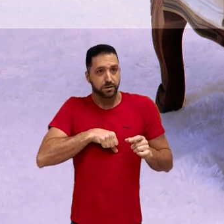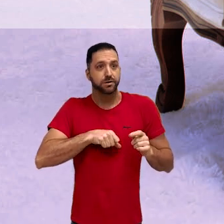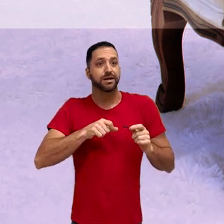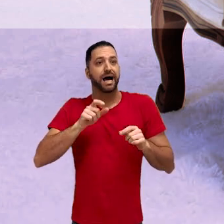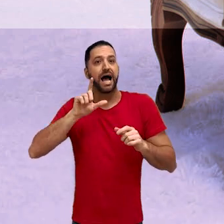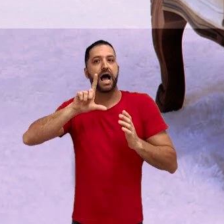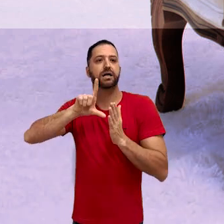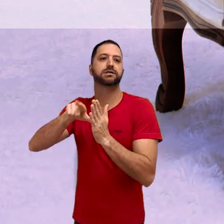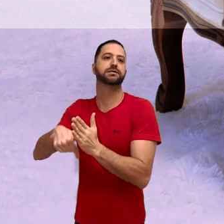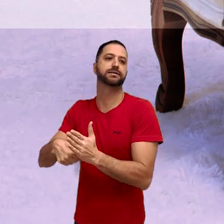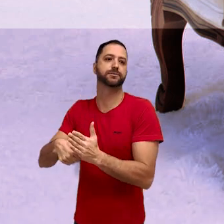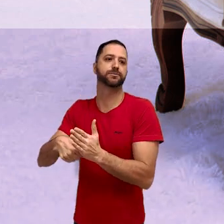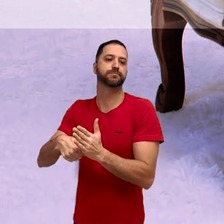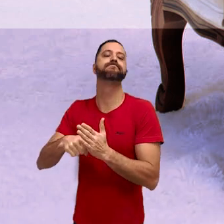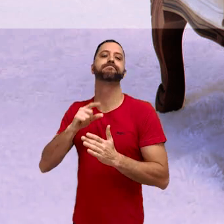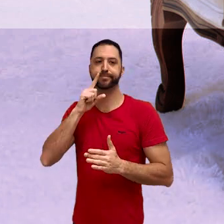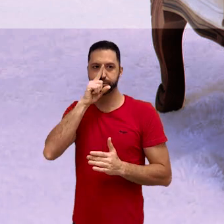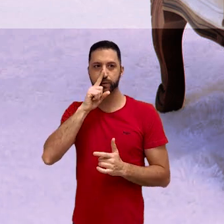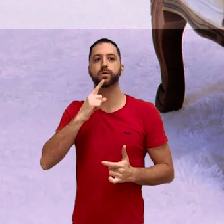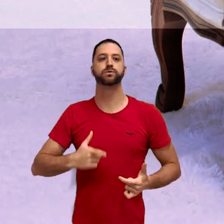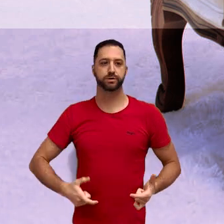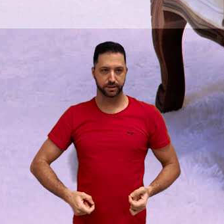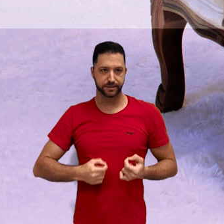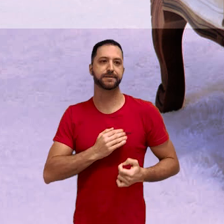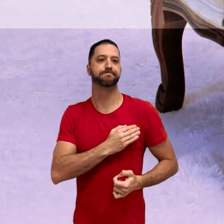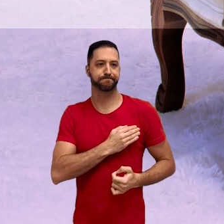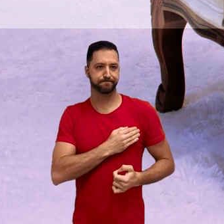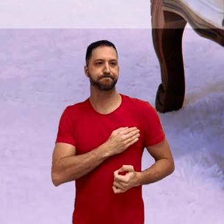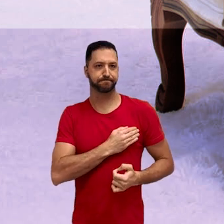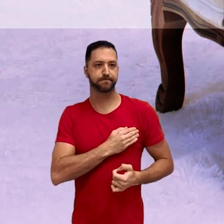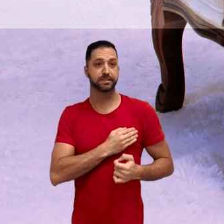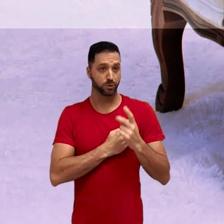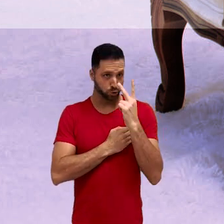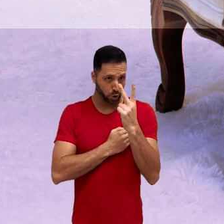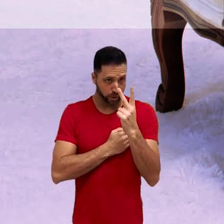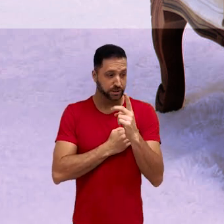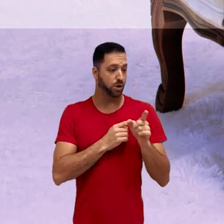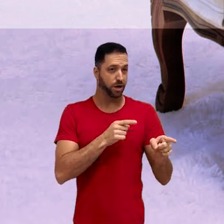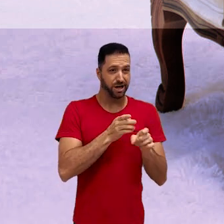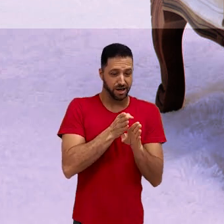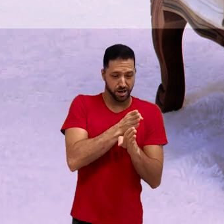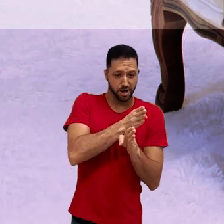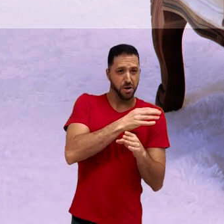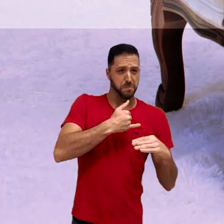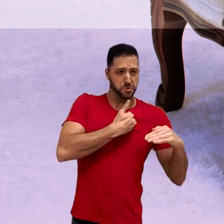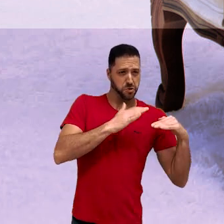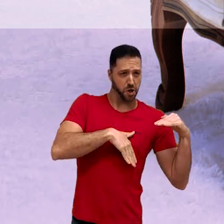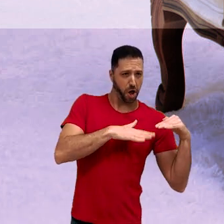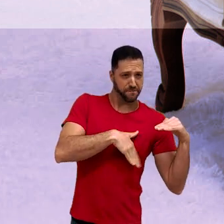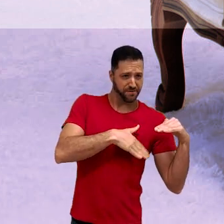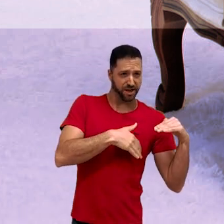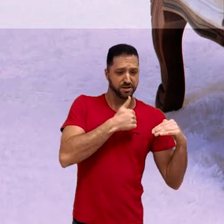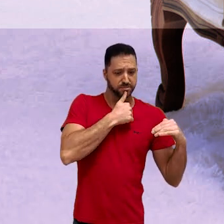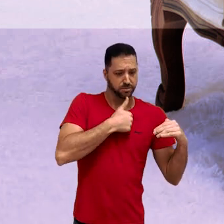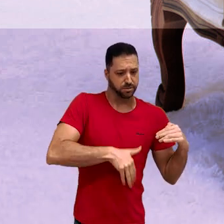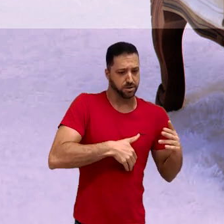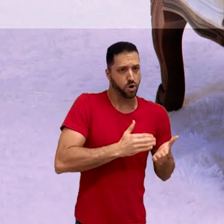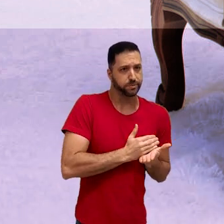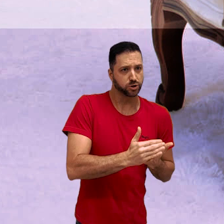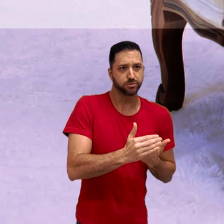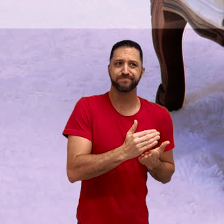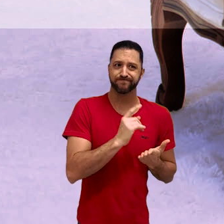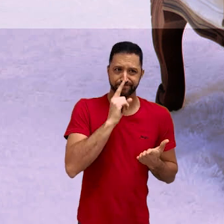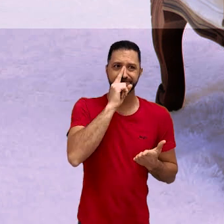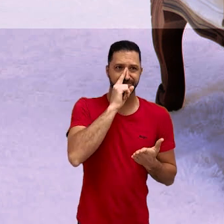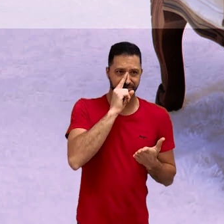Então, menstruou muito cedo, que a menarca é colocado como fator de risco. Menopausa